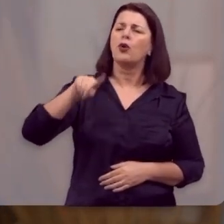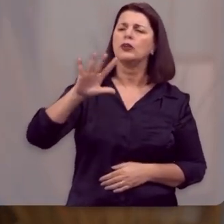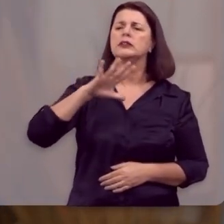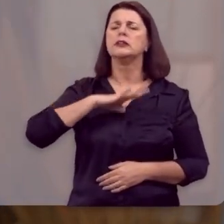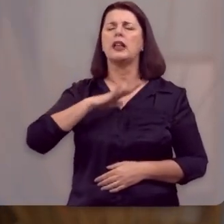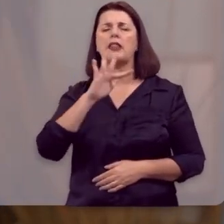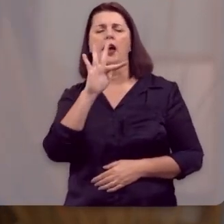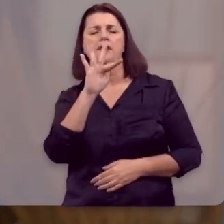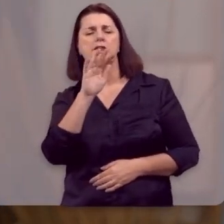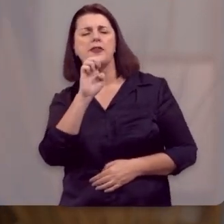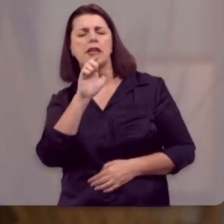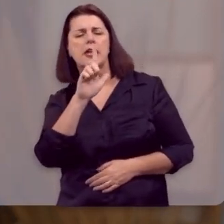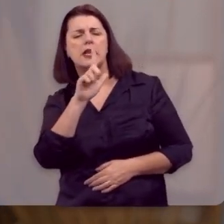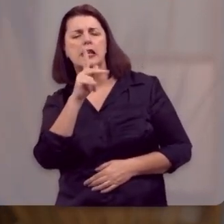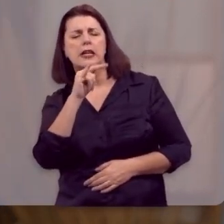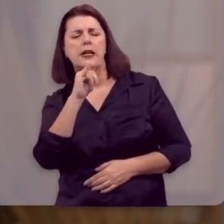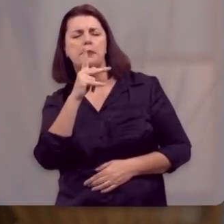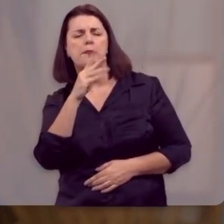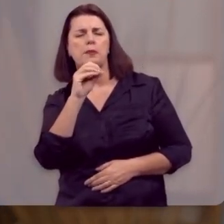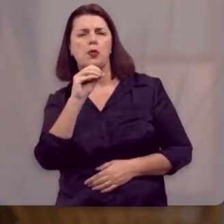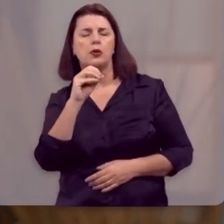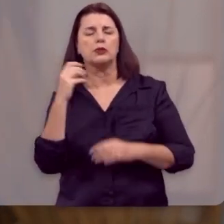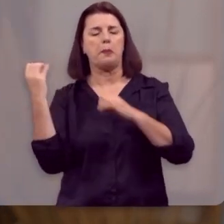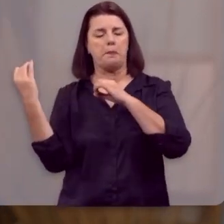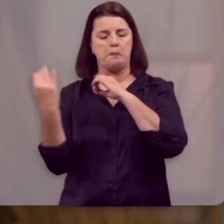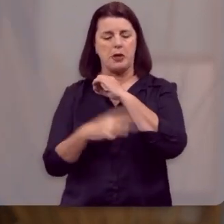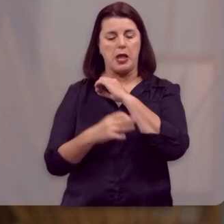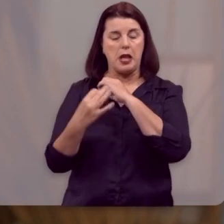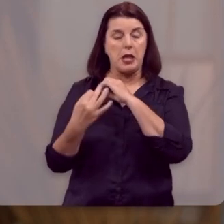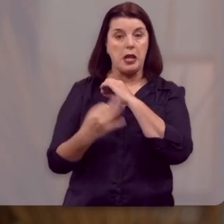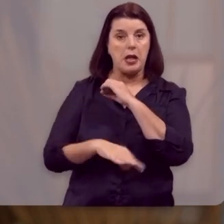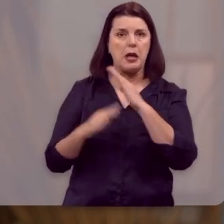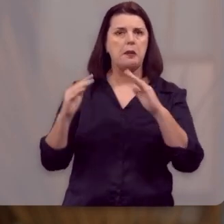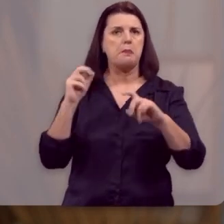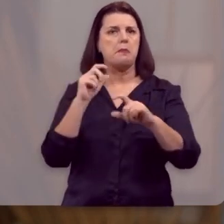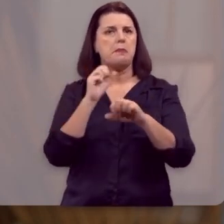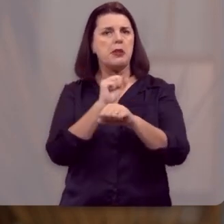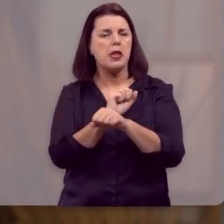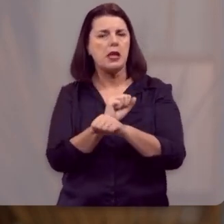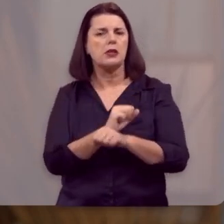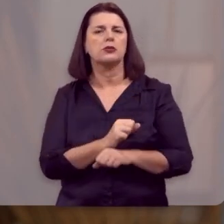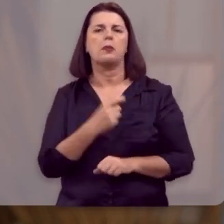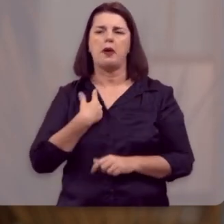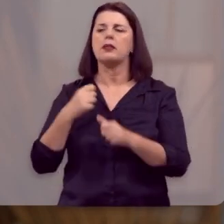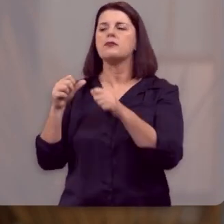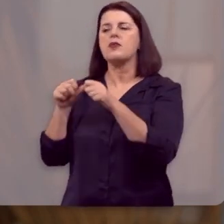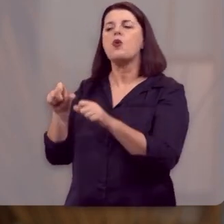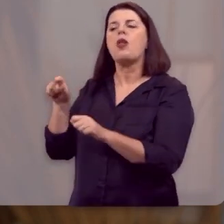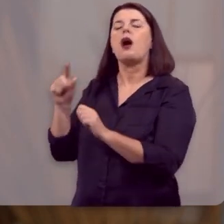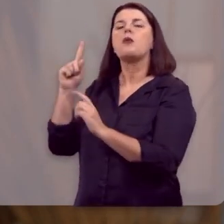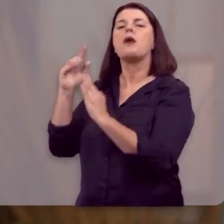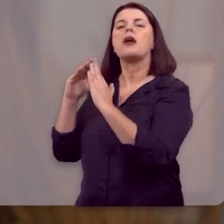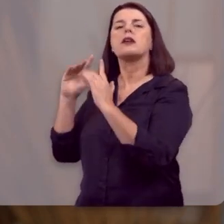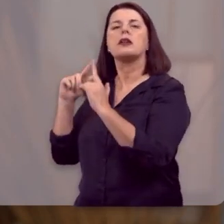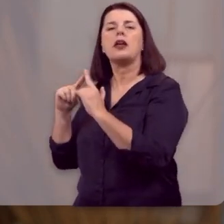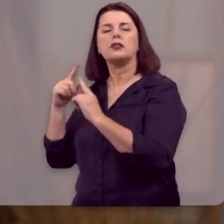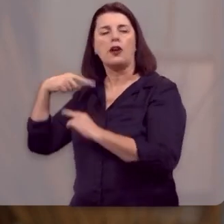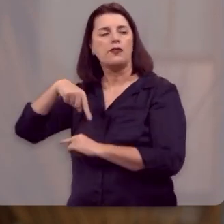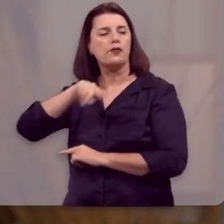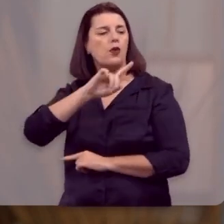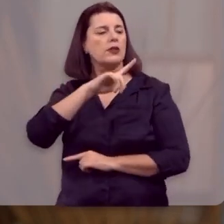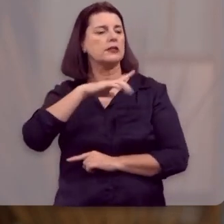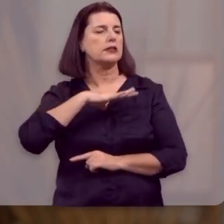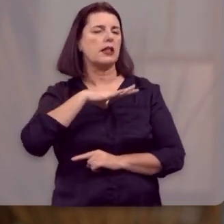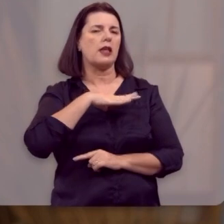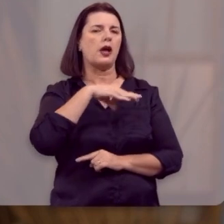Filipos, e tinha sido preso e açoitado, mas deixou para trás uma igreja. Foi para a capital da